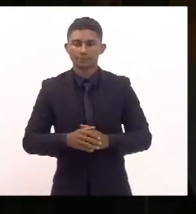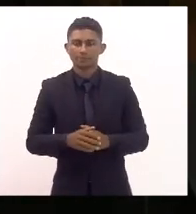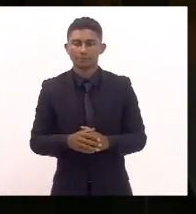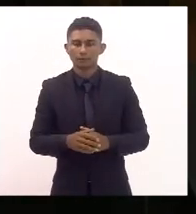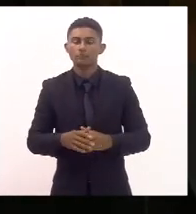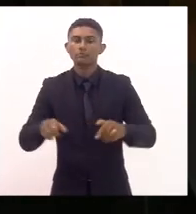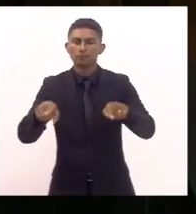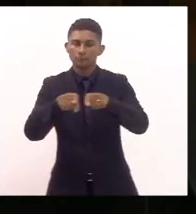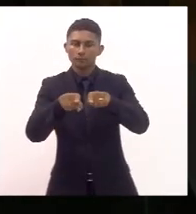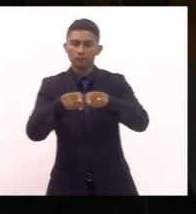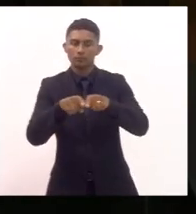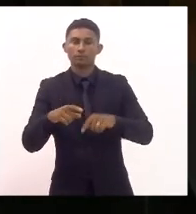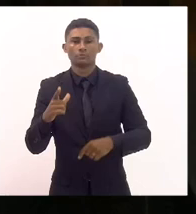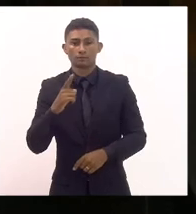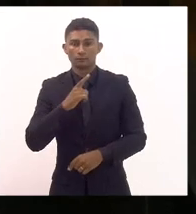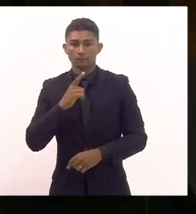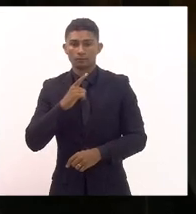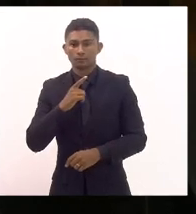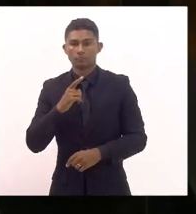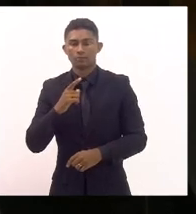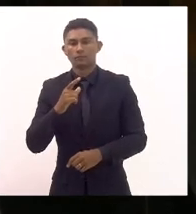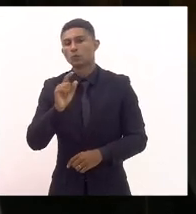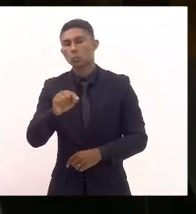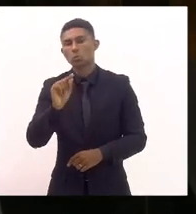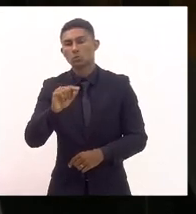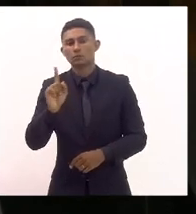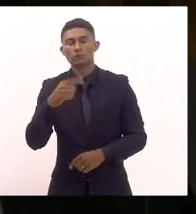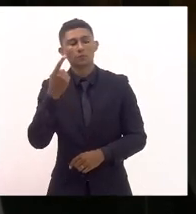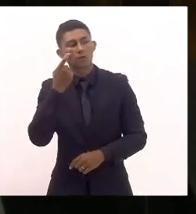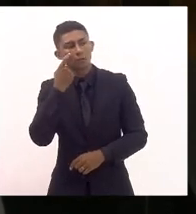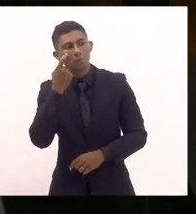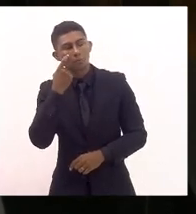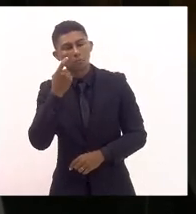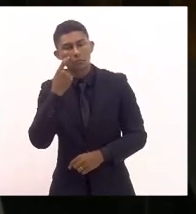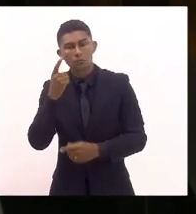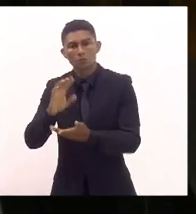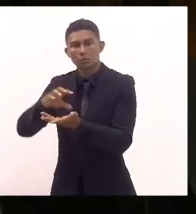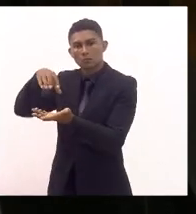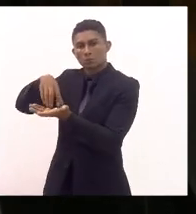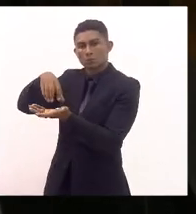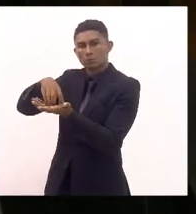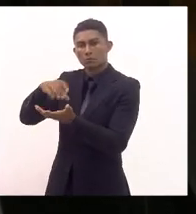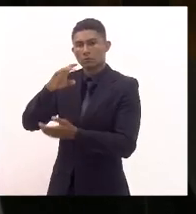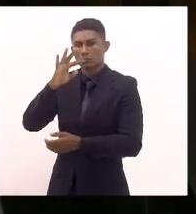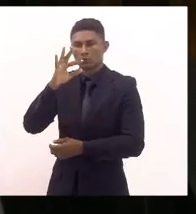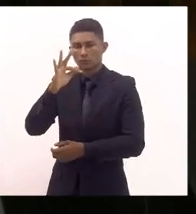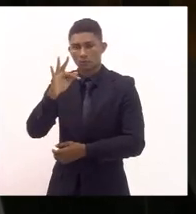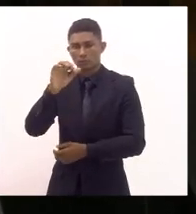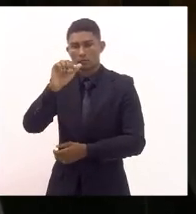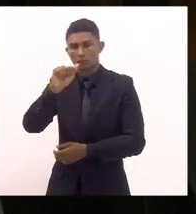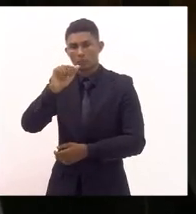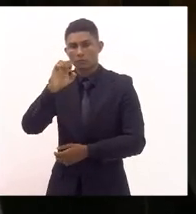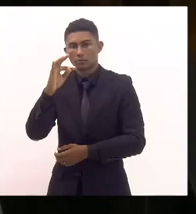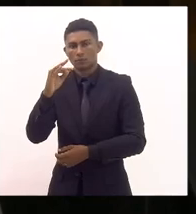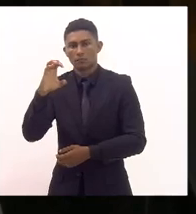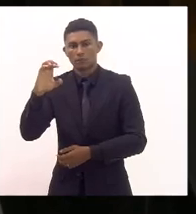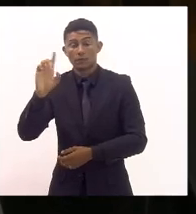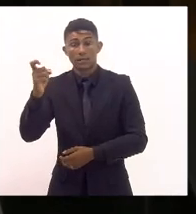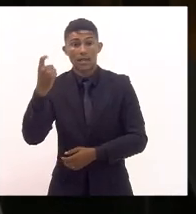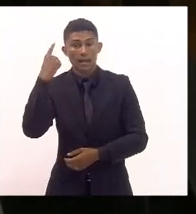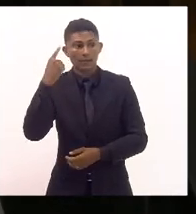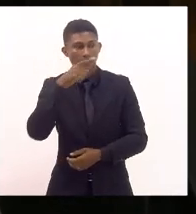tivemos vendo a implantação da Faetec uma promessa do